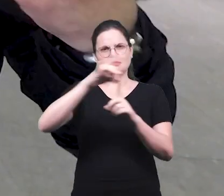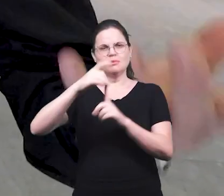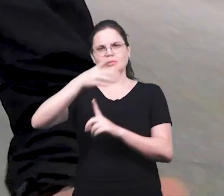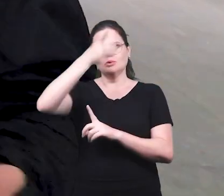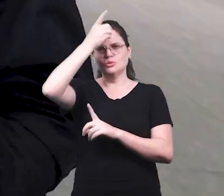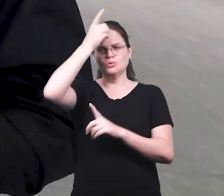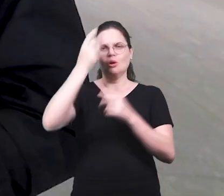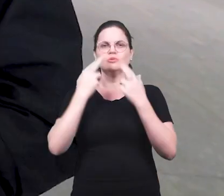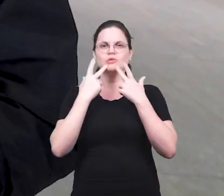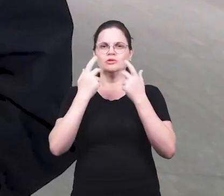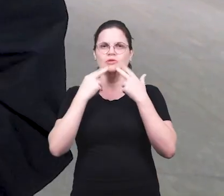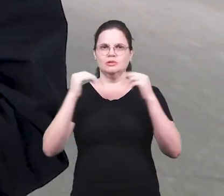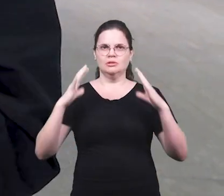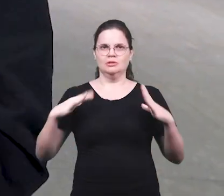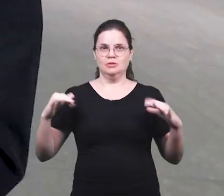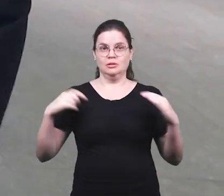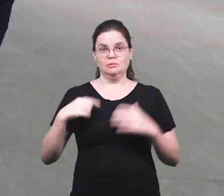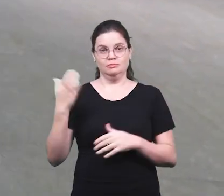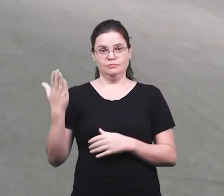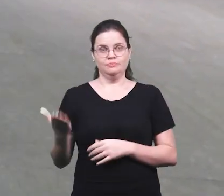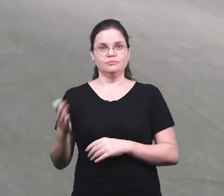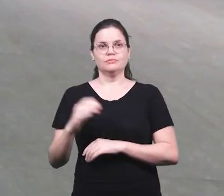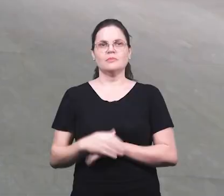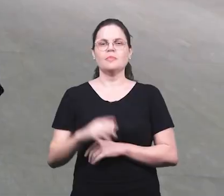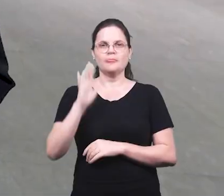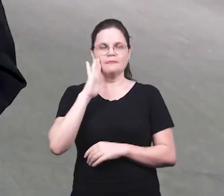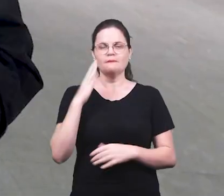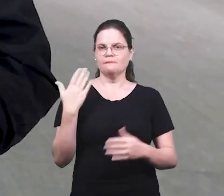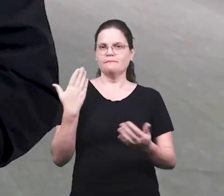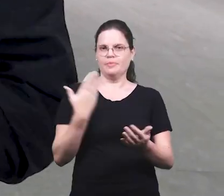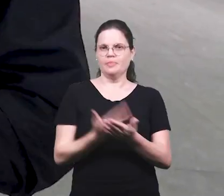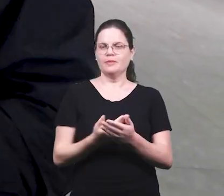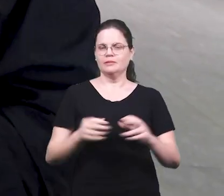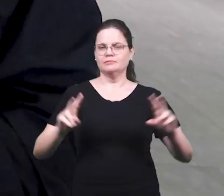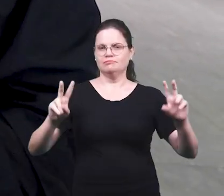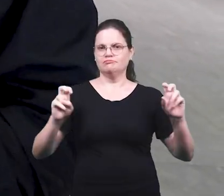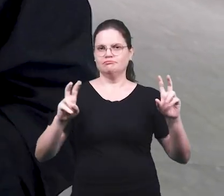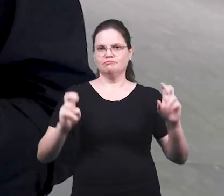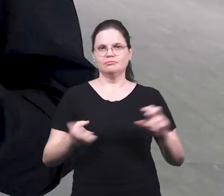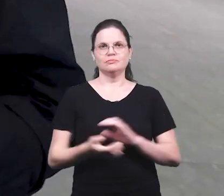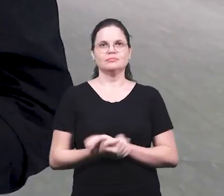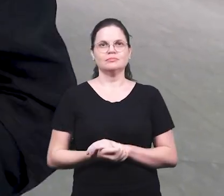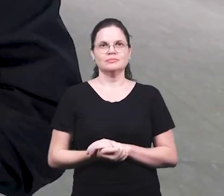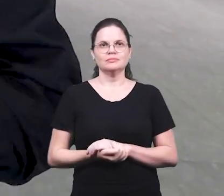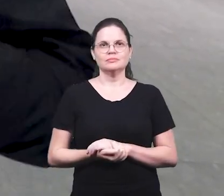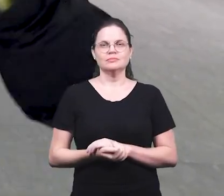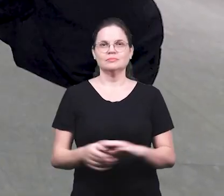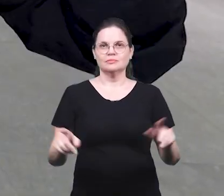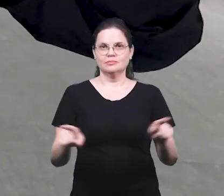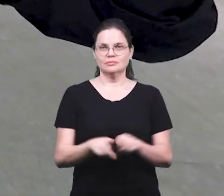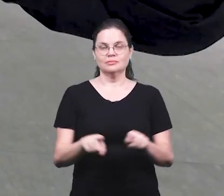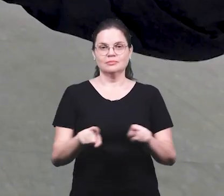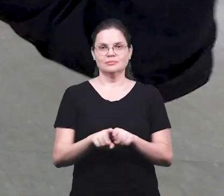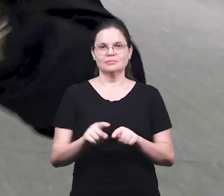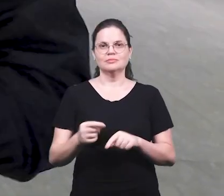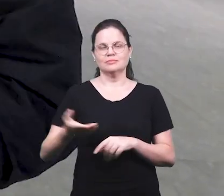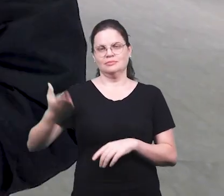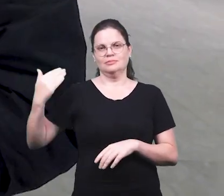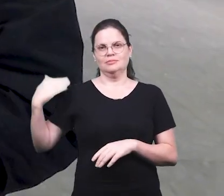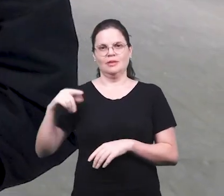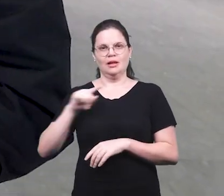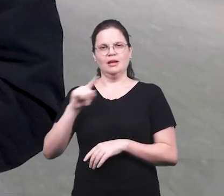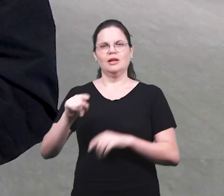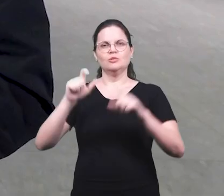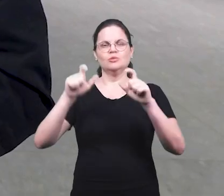Santo, dom de línguas. Charles Parham, ele acreditava muito nisso. E ele tinha, lá